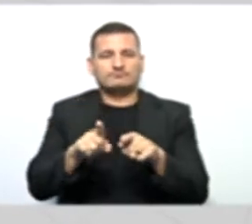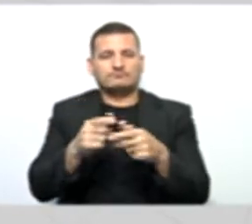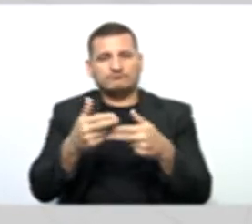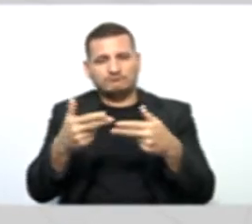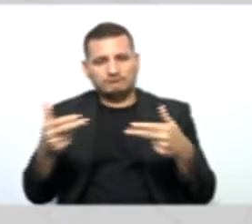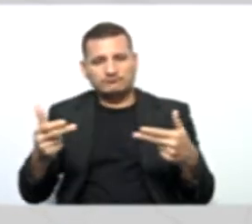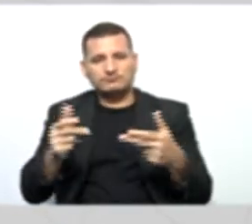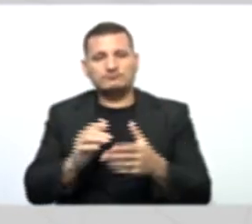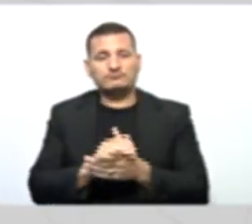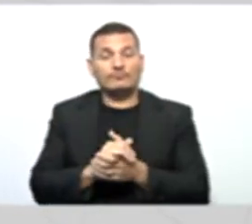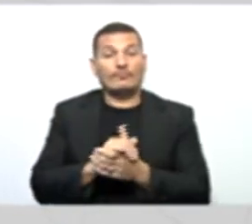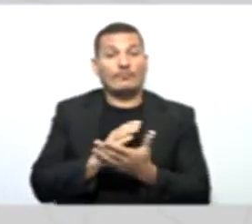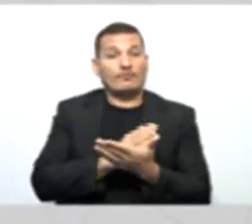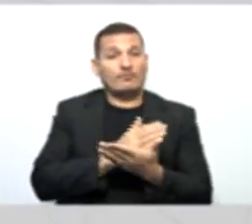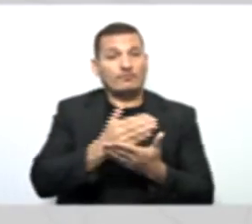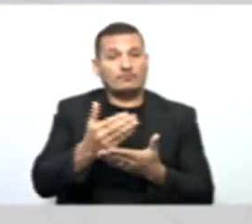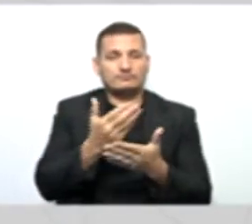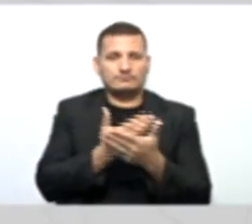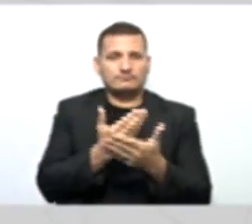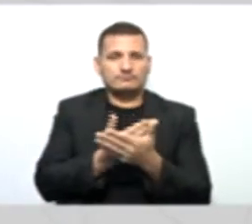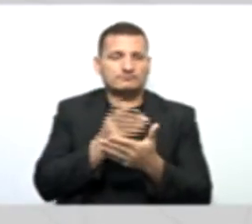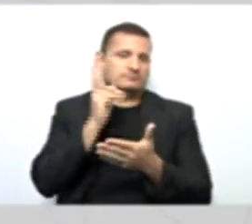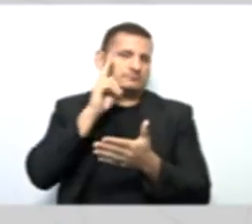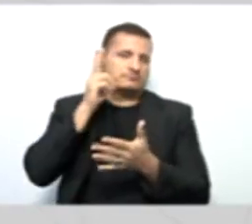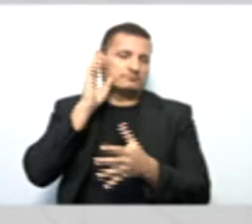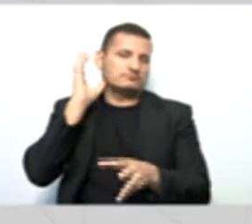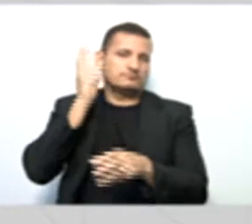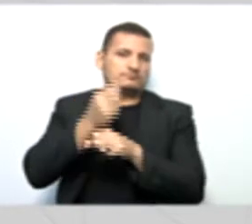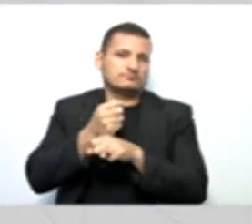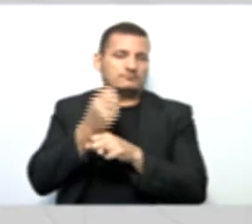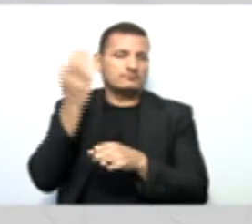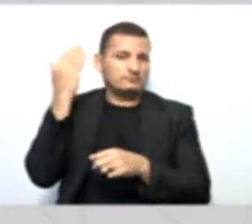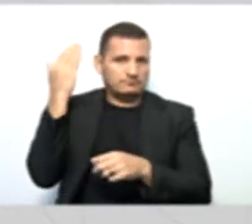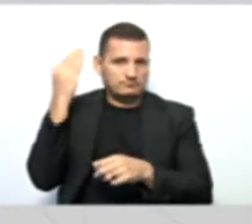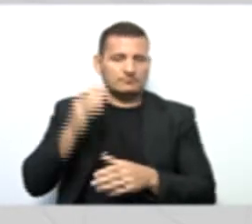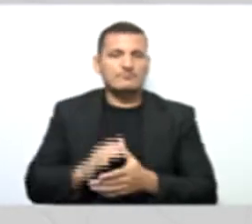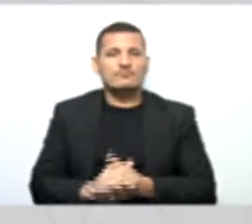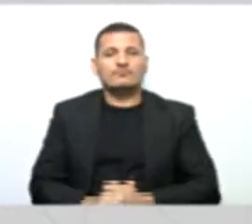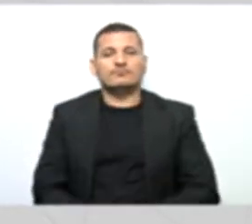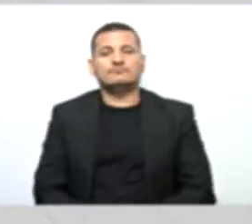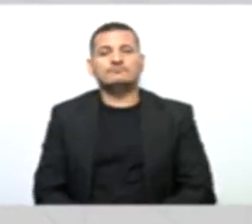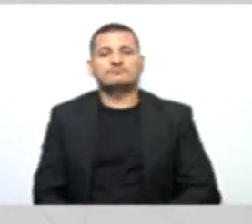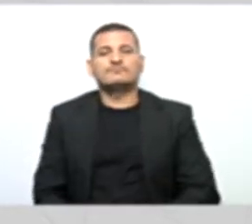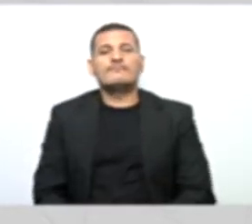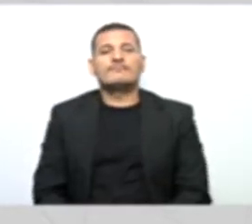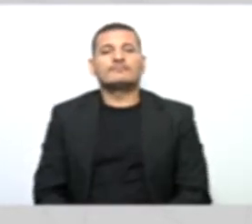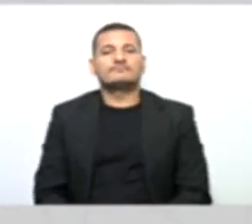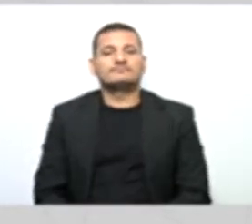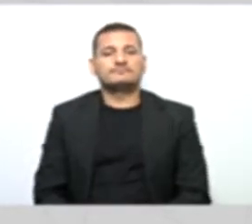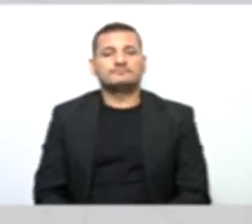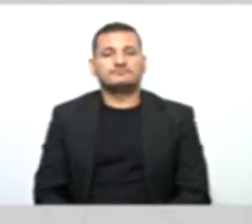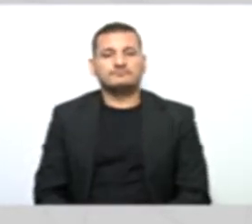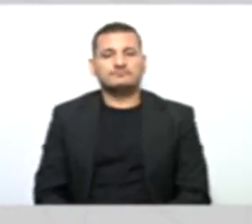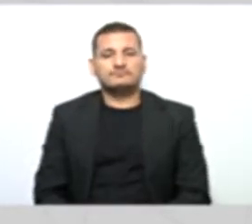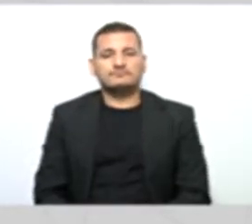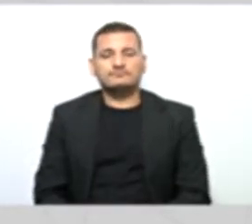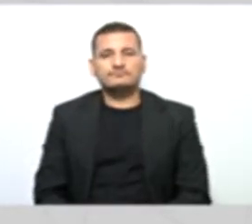essa aula, nós vamos relembrar algumas coisas que nós vimos lá na última aula, na aula 1. Beleza? Vamos